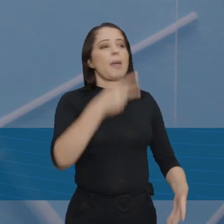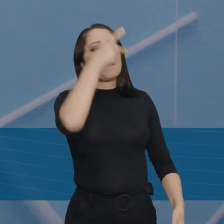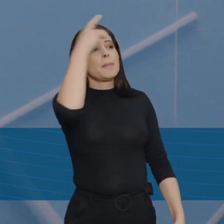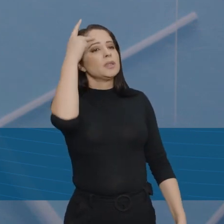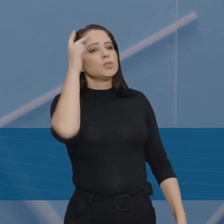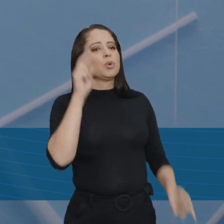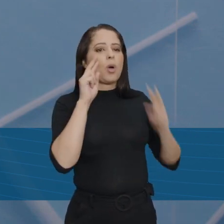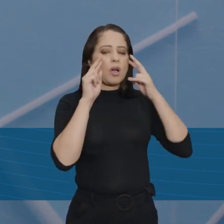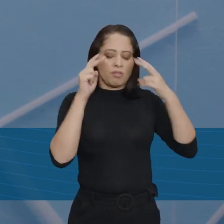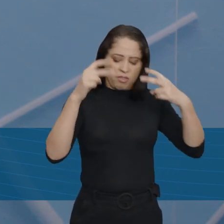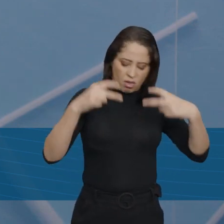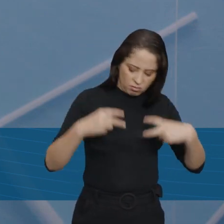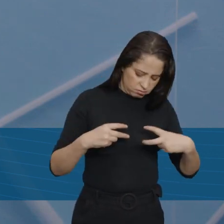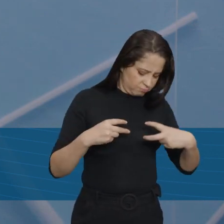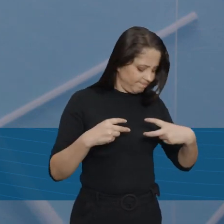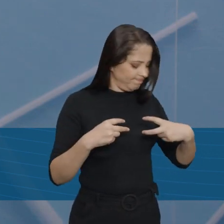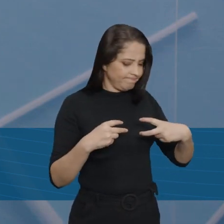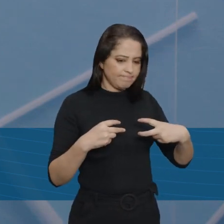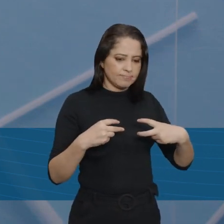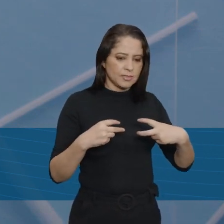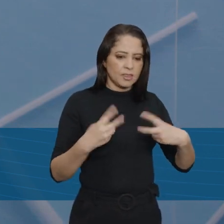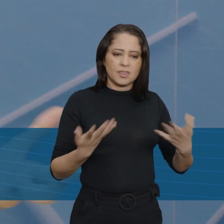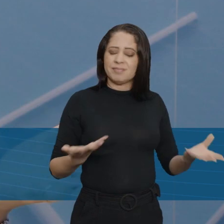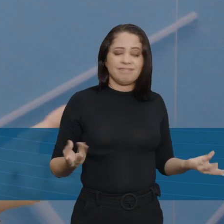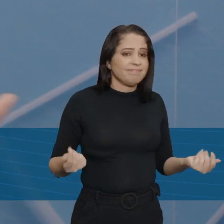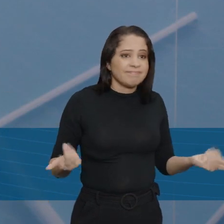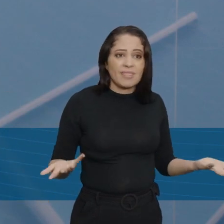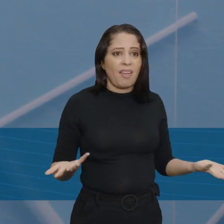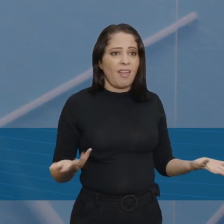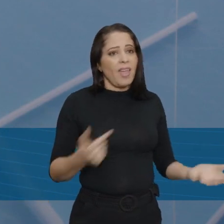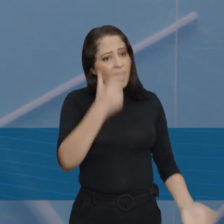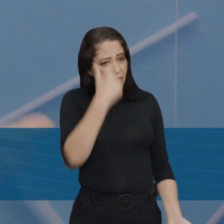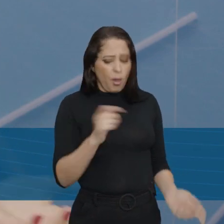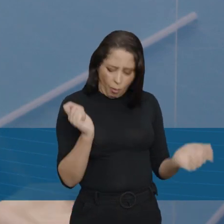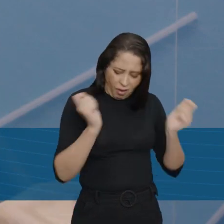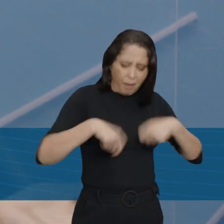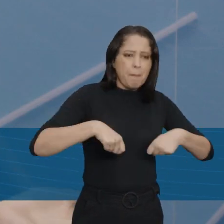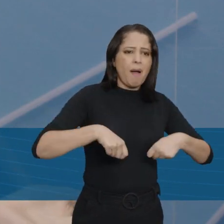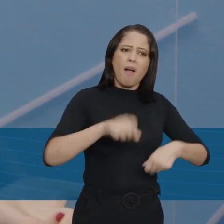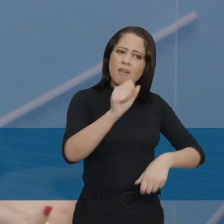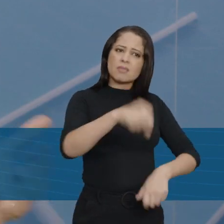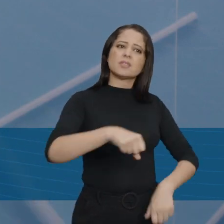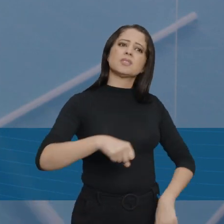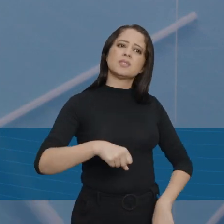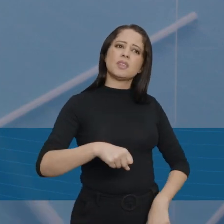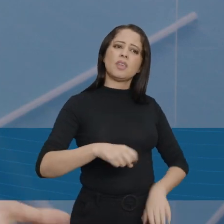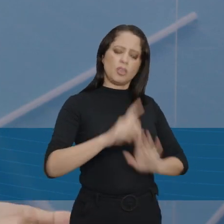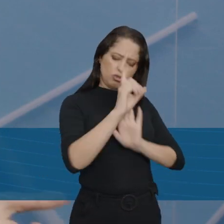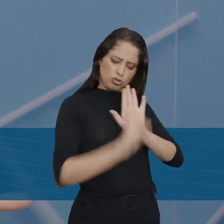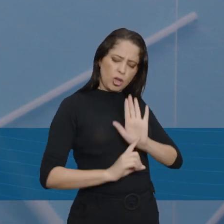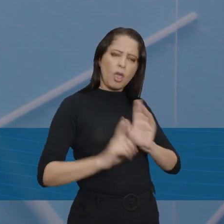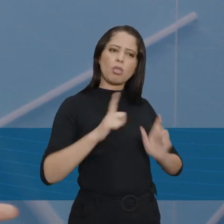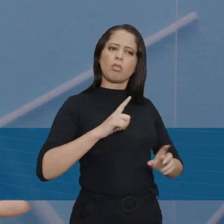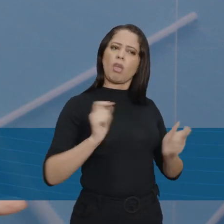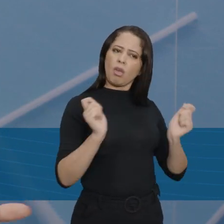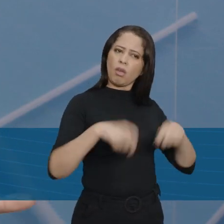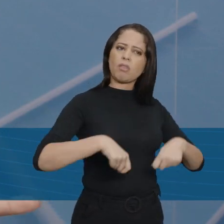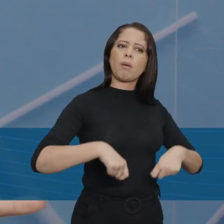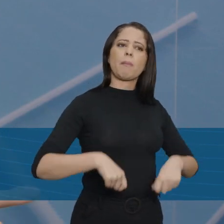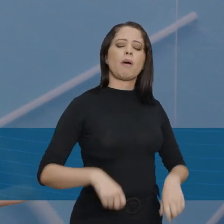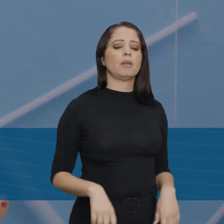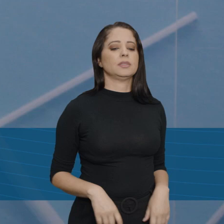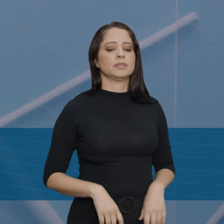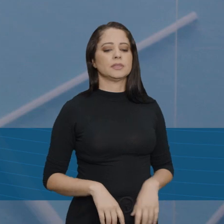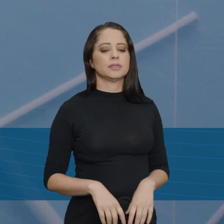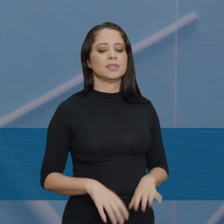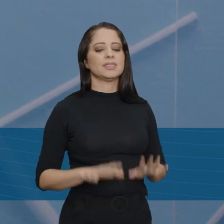se vendo como uma pessoa, enfim, em plenas condições aí, em plenos direitos como todos os